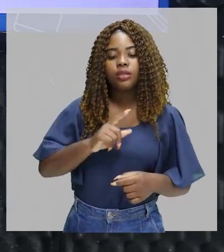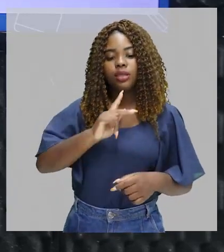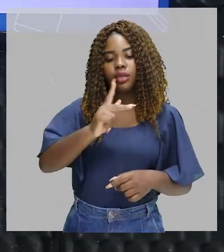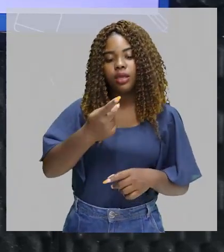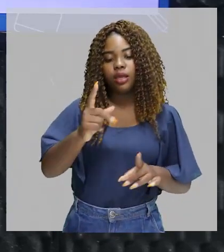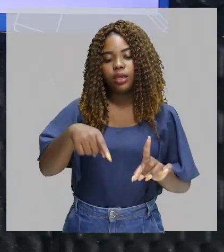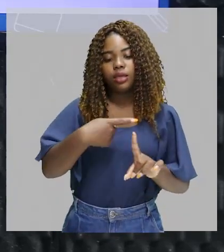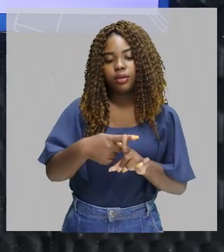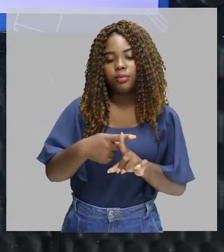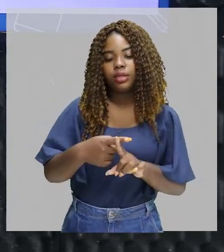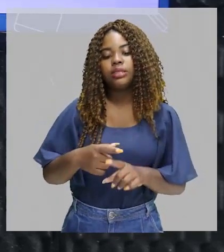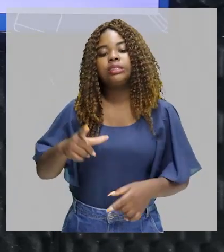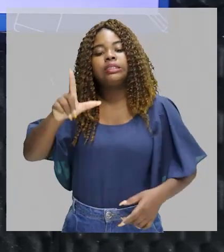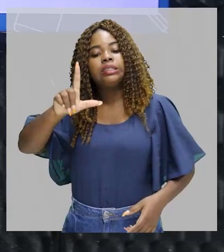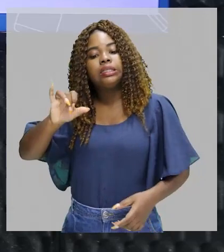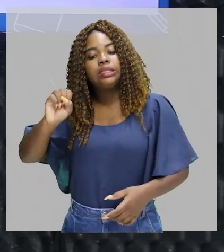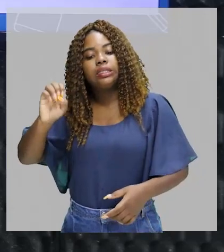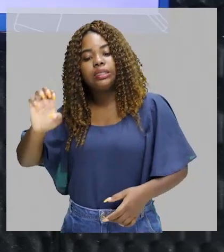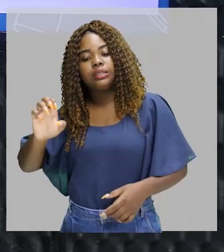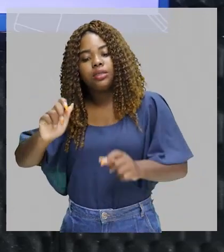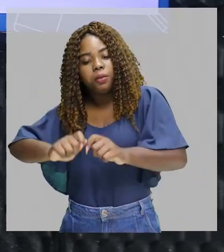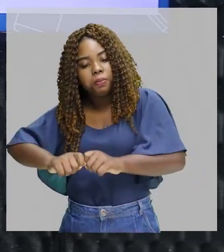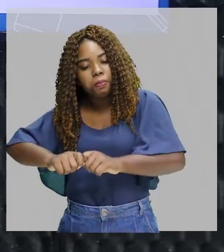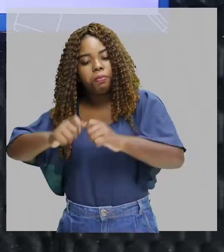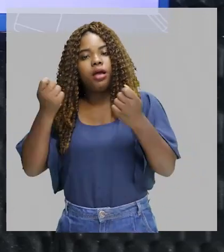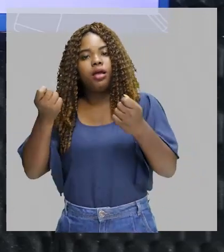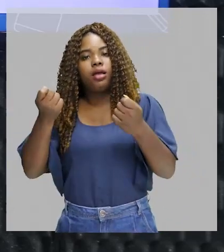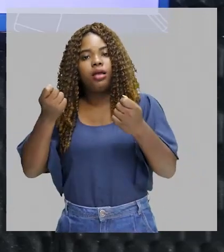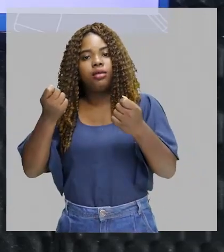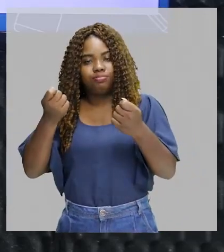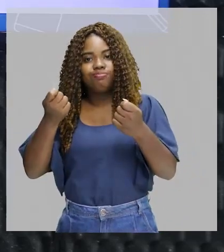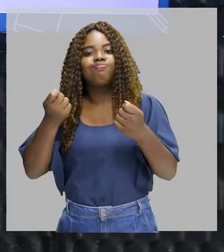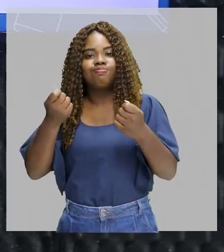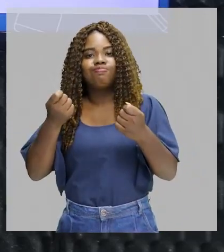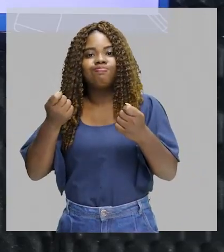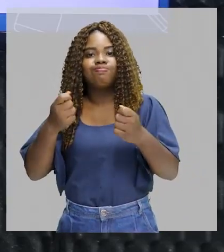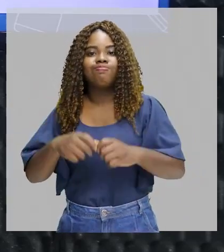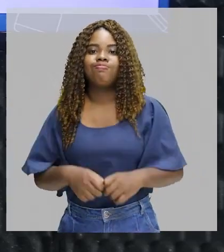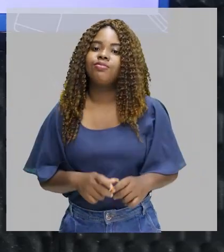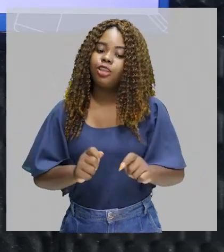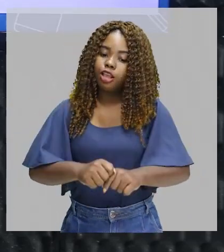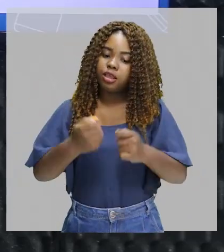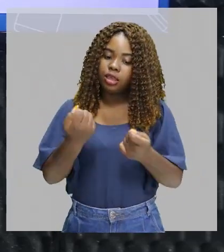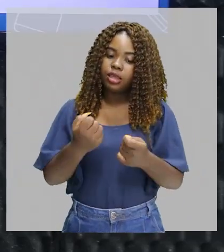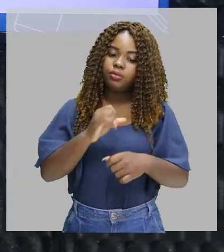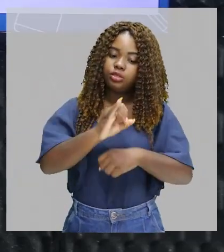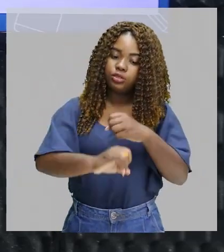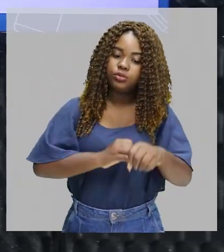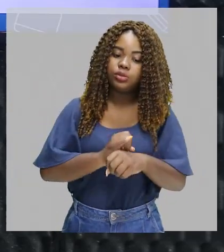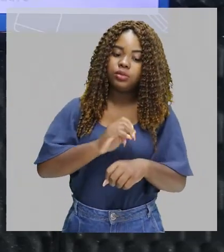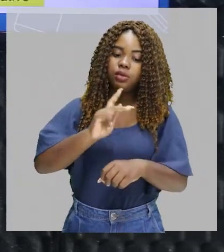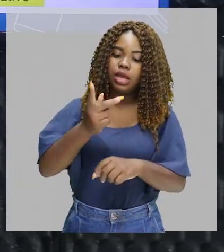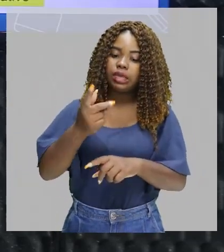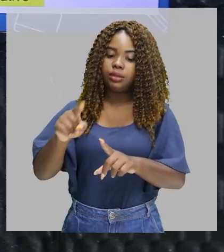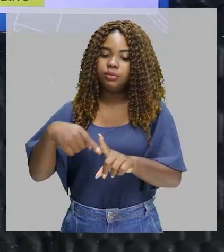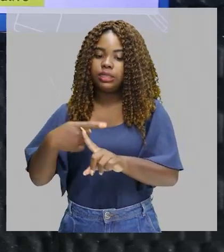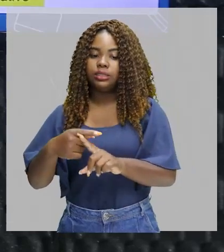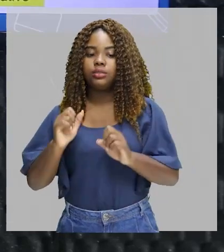e lise, quebra, né? A quebra de uma partícula do íon H+.